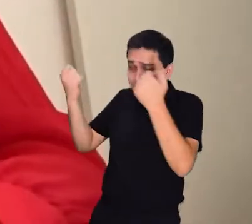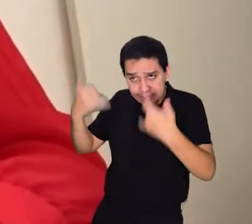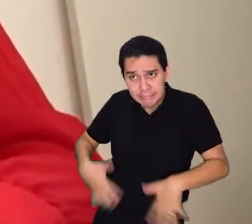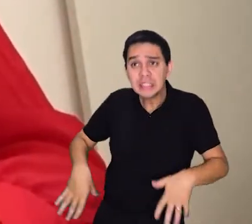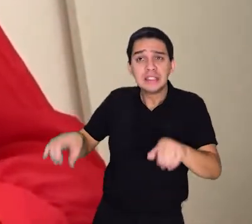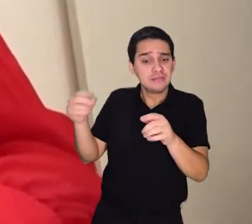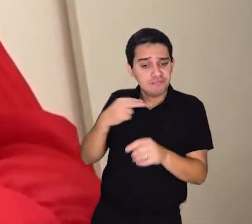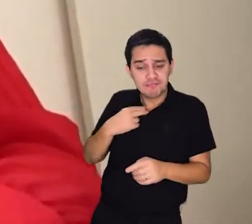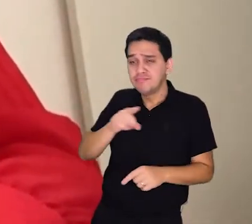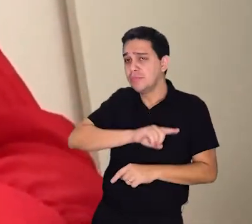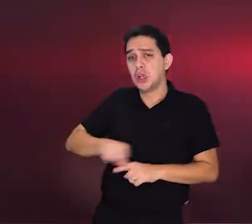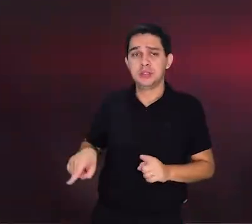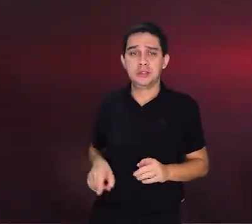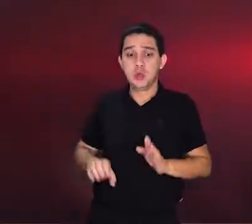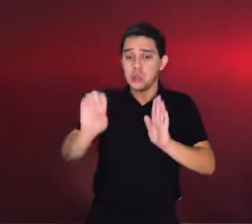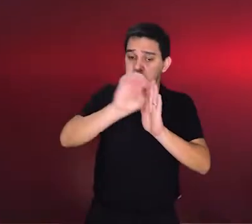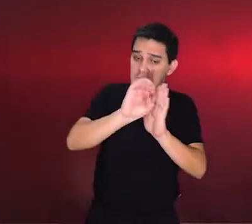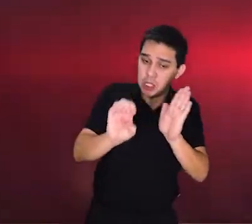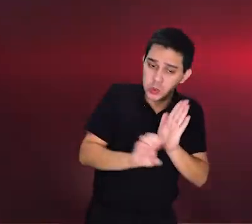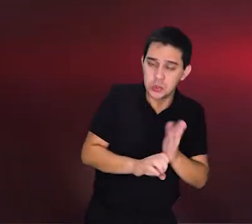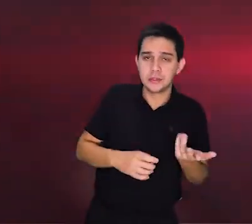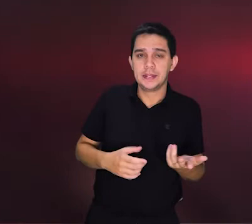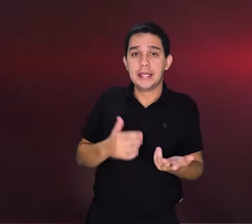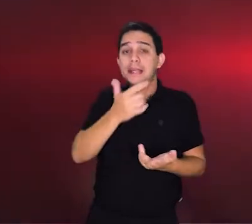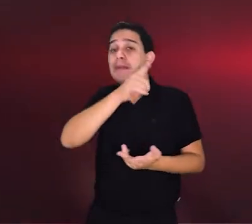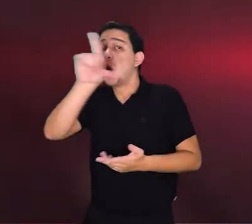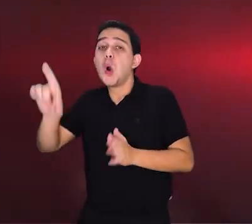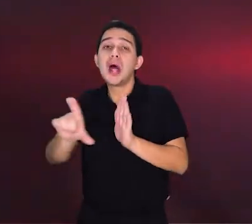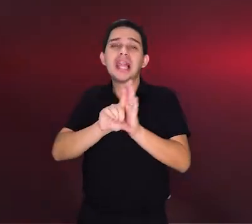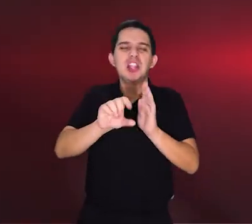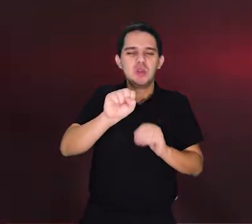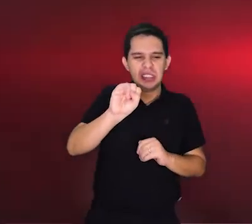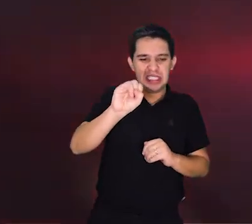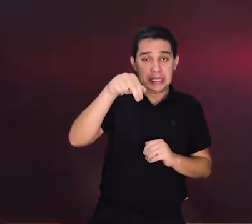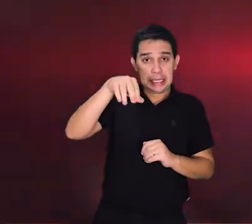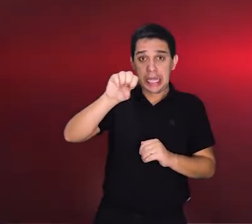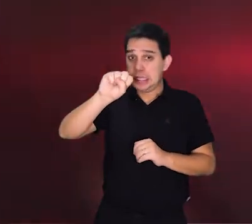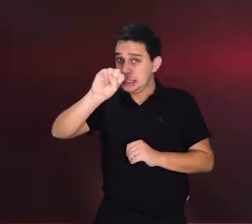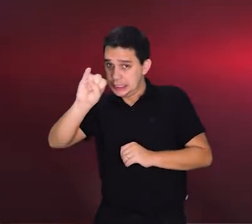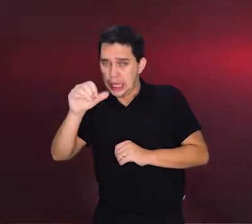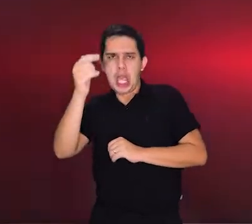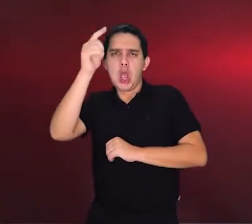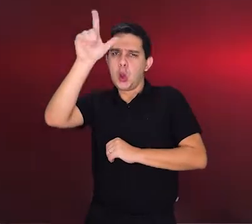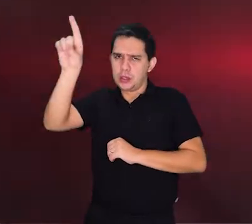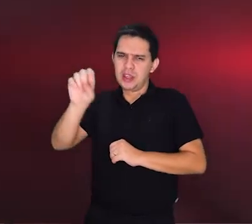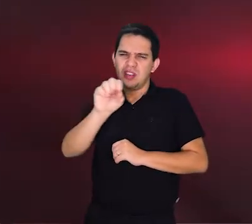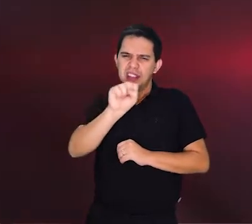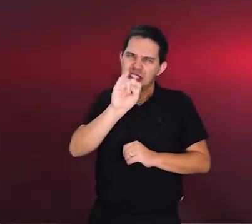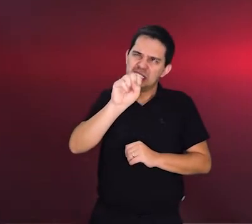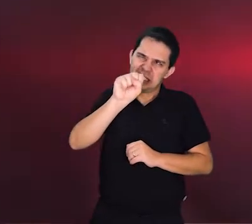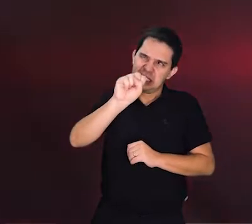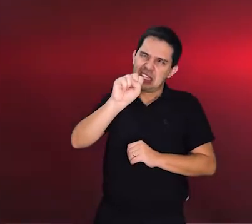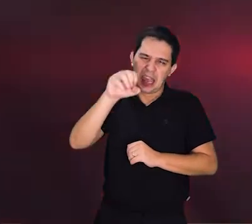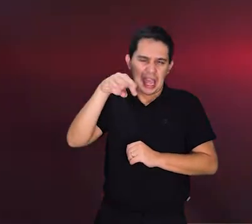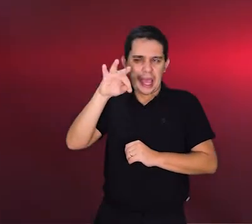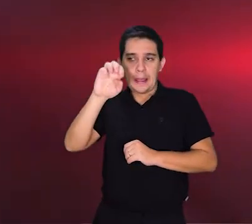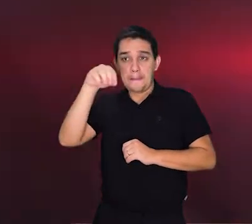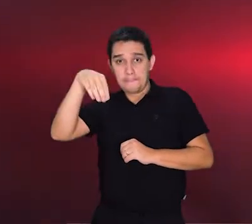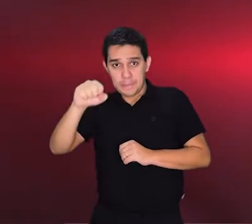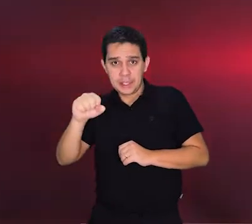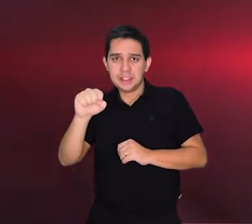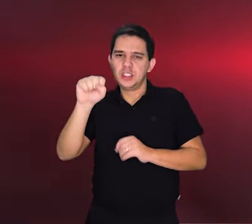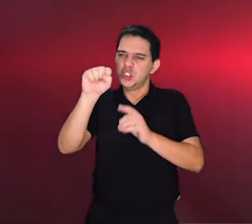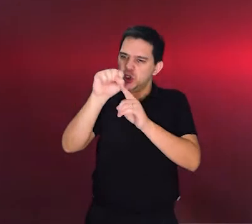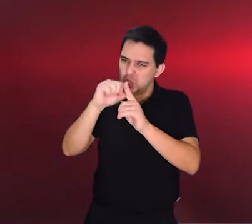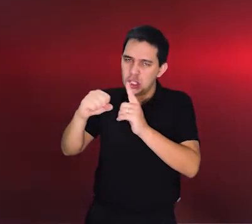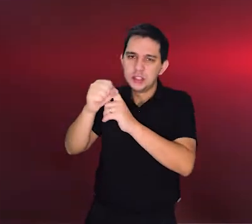e do Estatuto da Criança e do Adolescente, existe também a lei do SINASE, que é uma lei específica, né, que é o Sistema Nacional de Tratamento